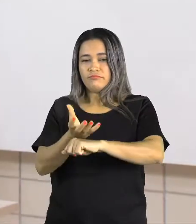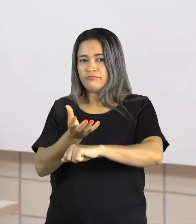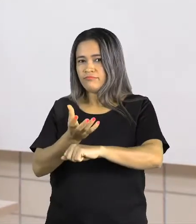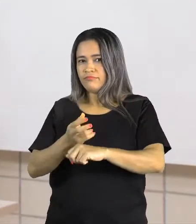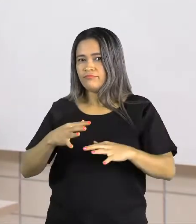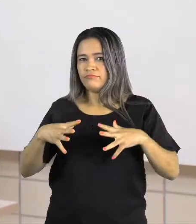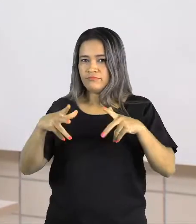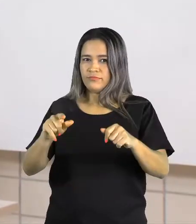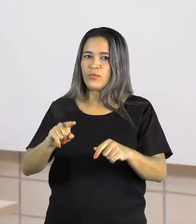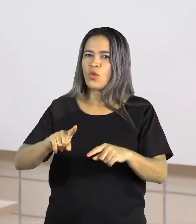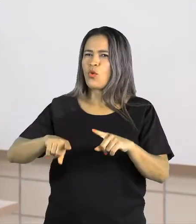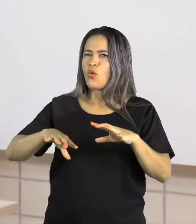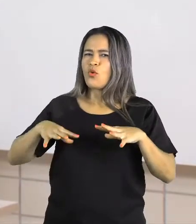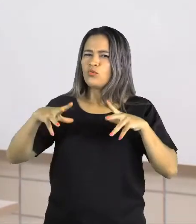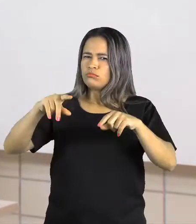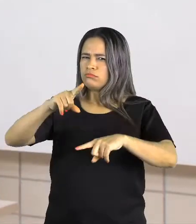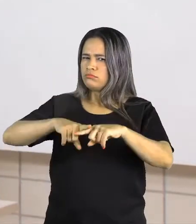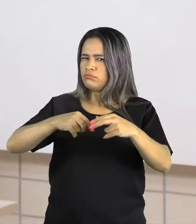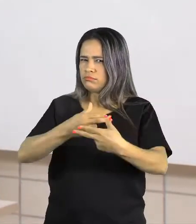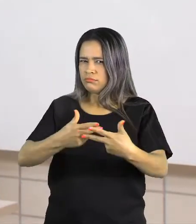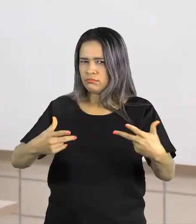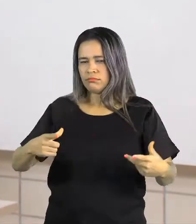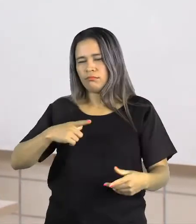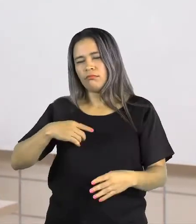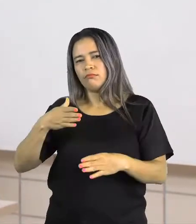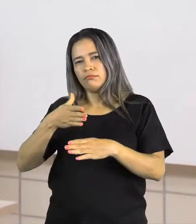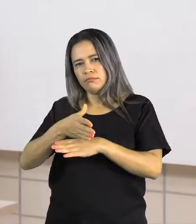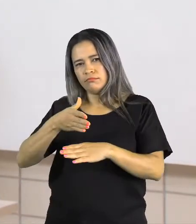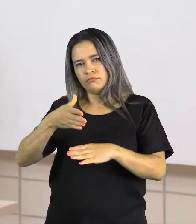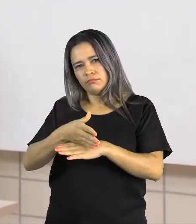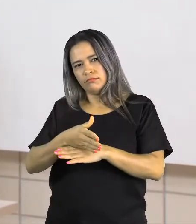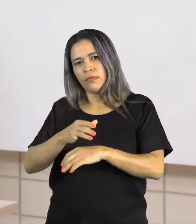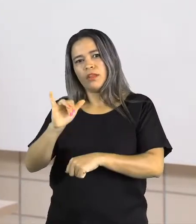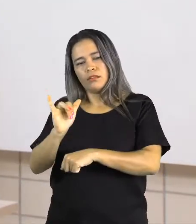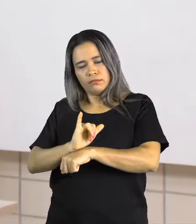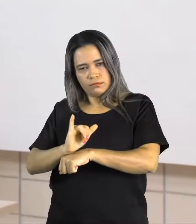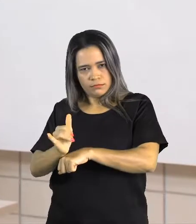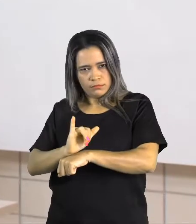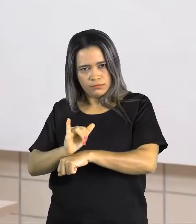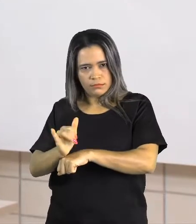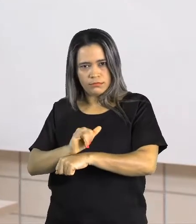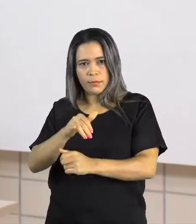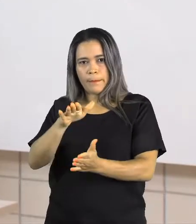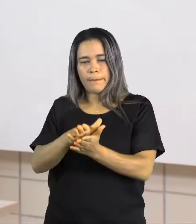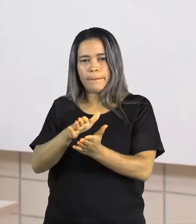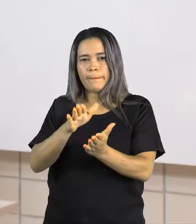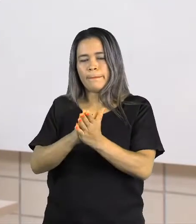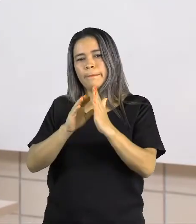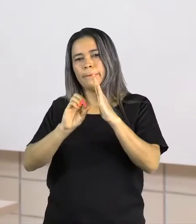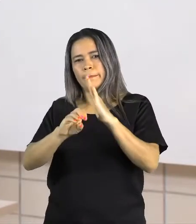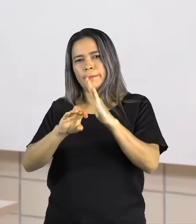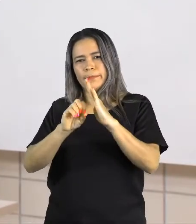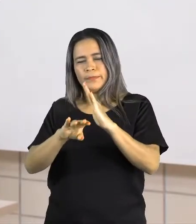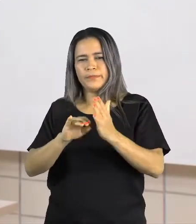nossos materiais você pode acessar pelo YouTube no Palmas Home